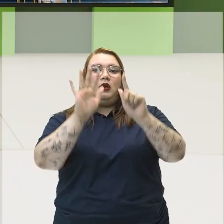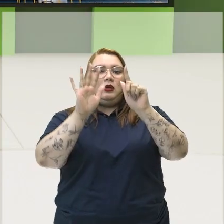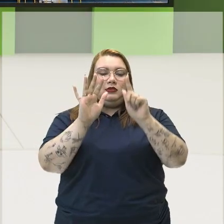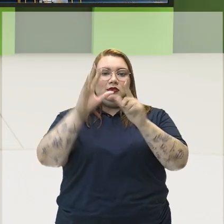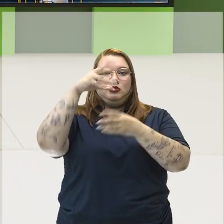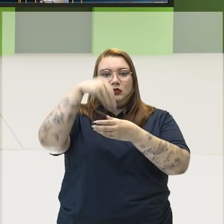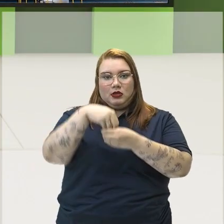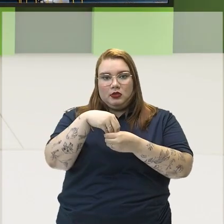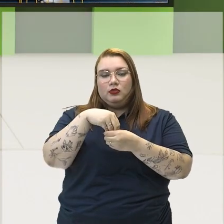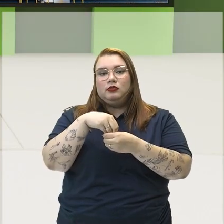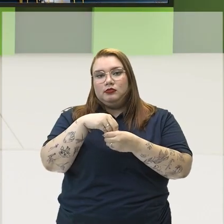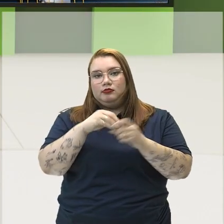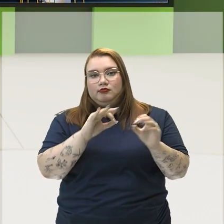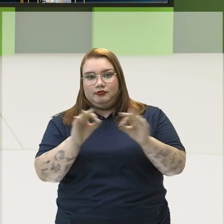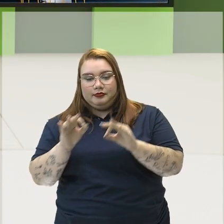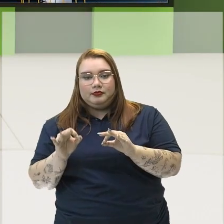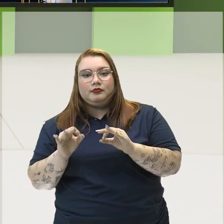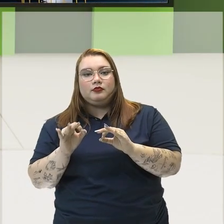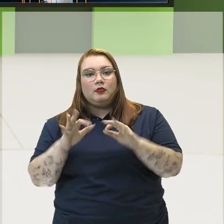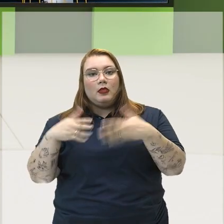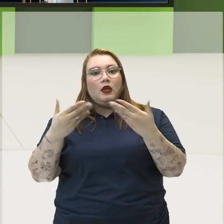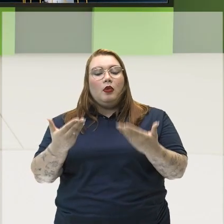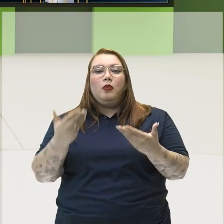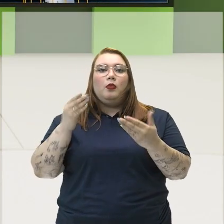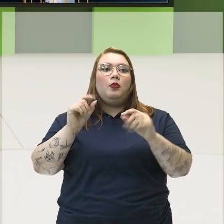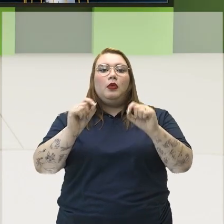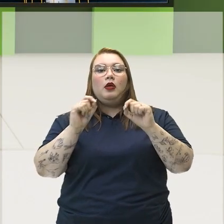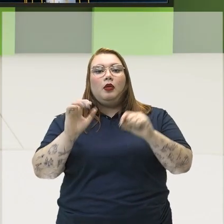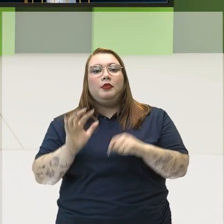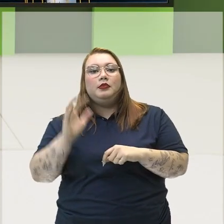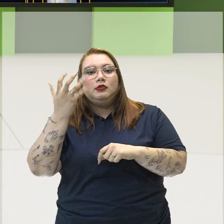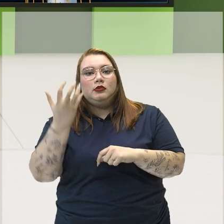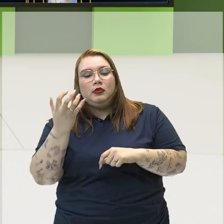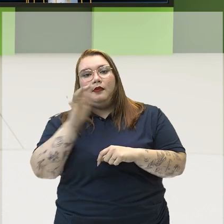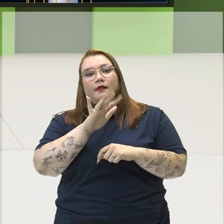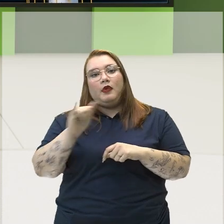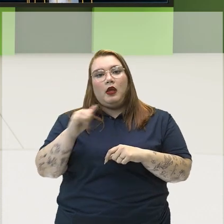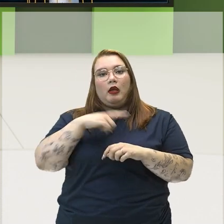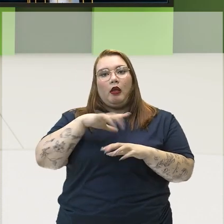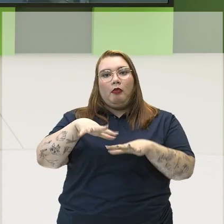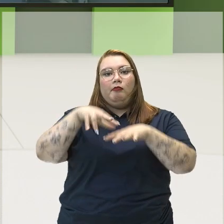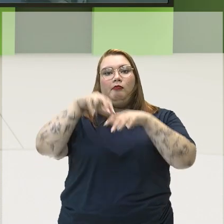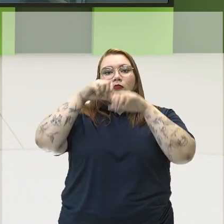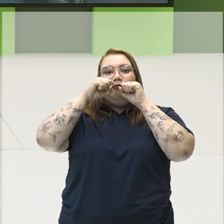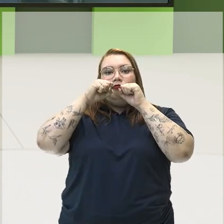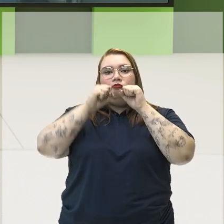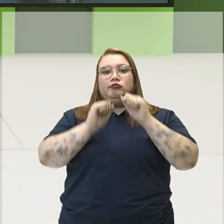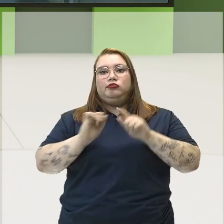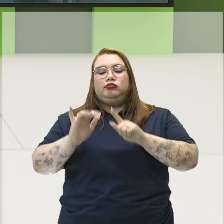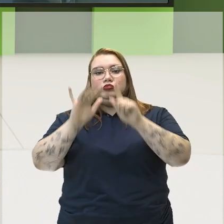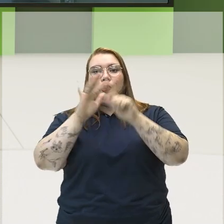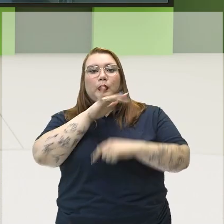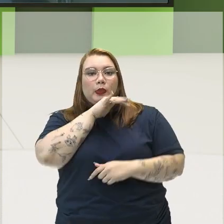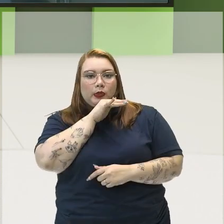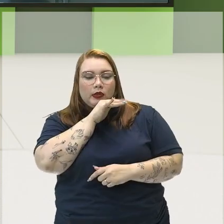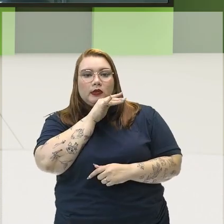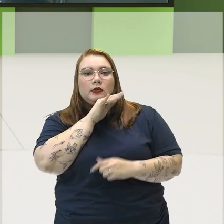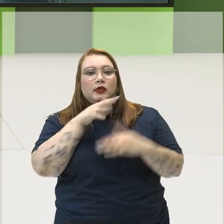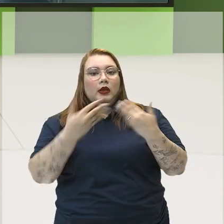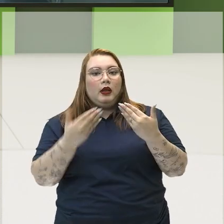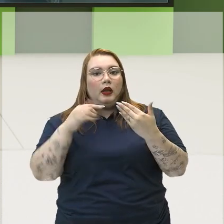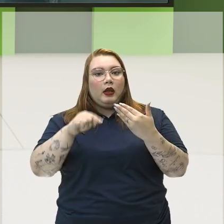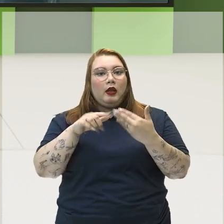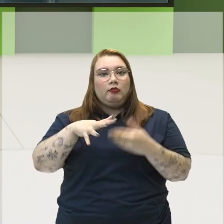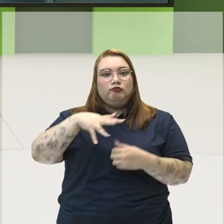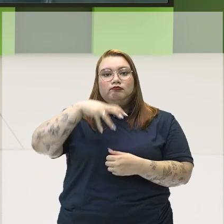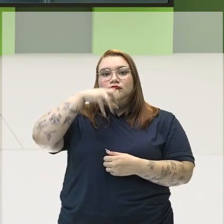tóxicos sendo liberados no ambiente, o que acontece? Nós iremos inalar esse gás poluente. E a inalação